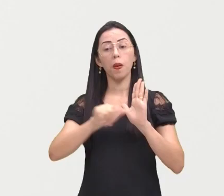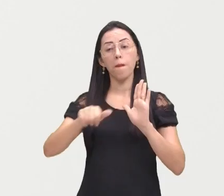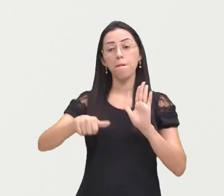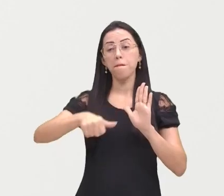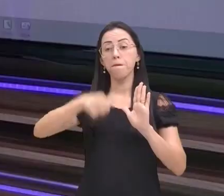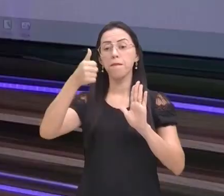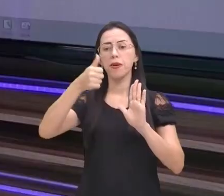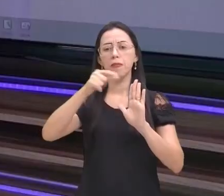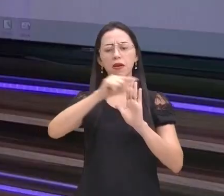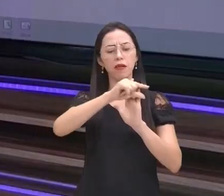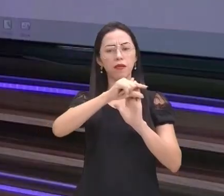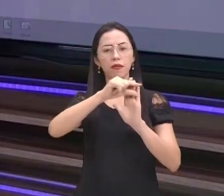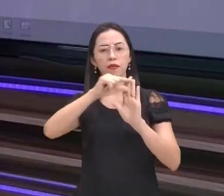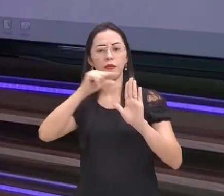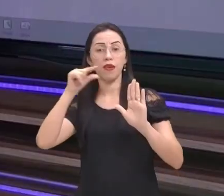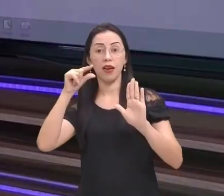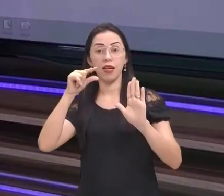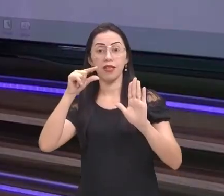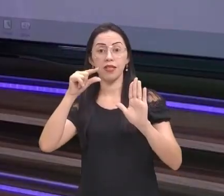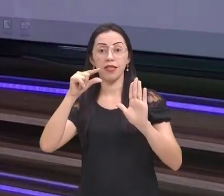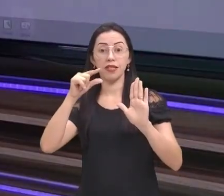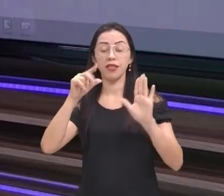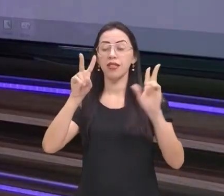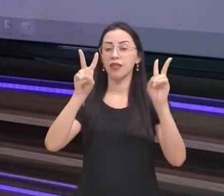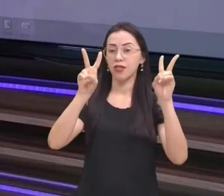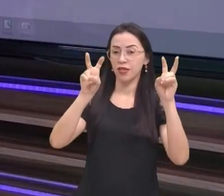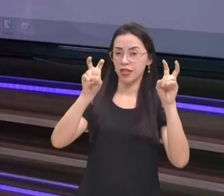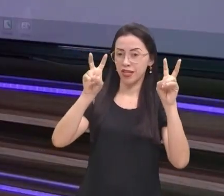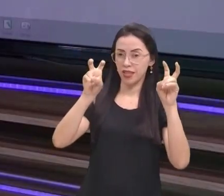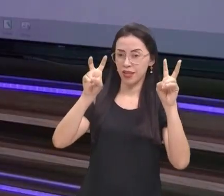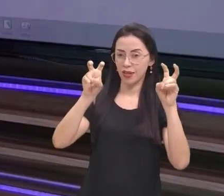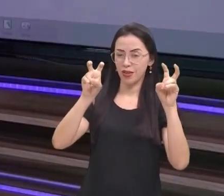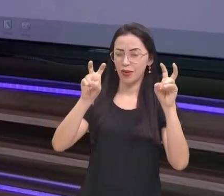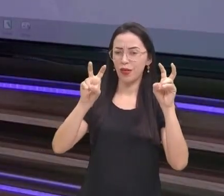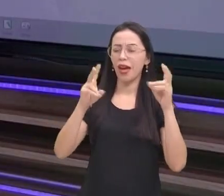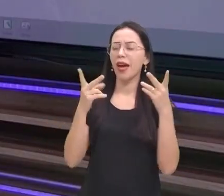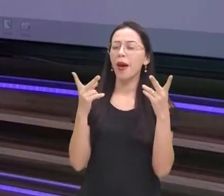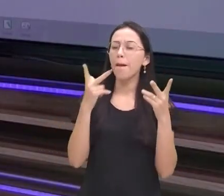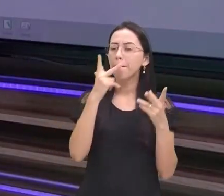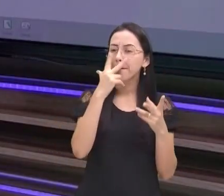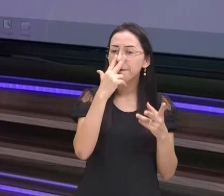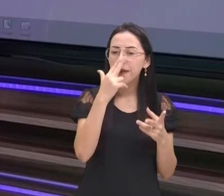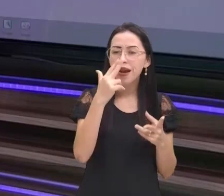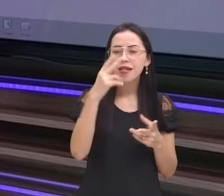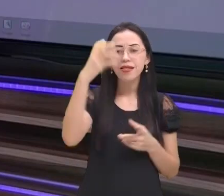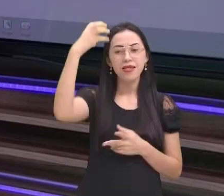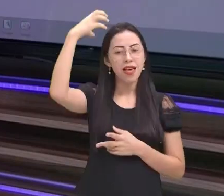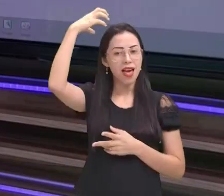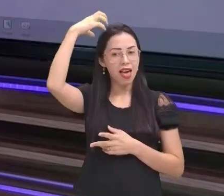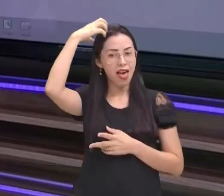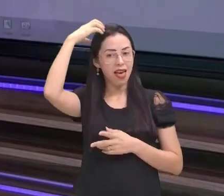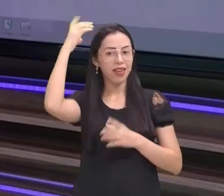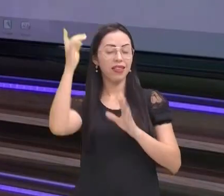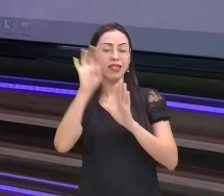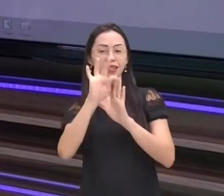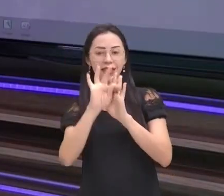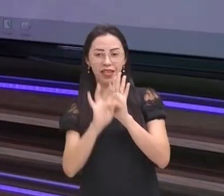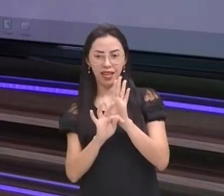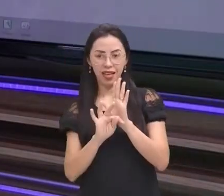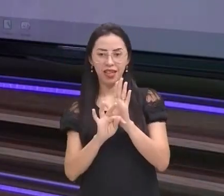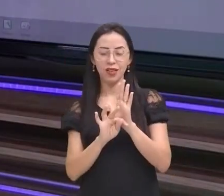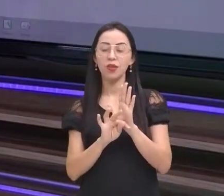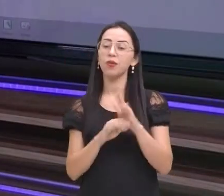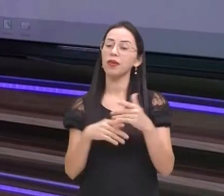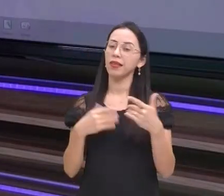é o rei do texto? Lembram disso? Sim ou não? Eu sei que sim, porque vocês são muito inteligentes.